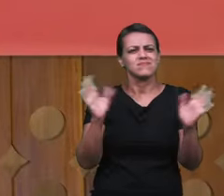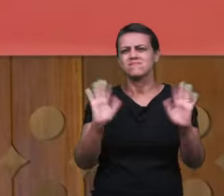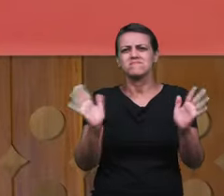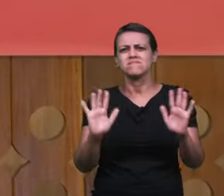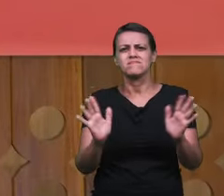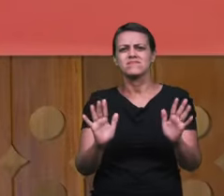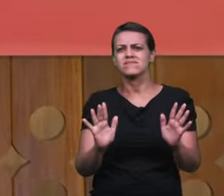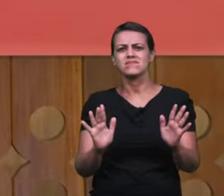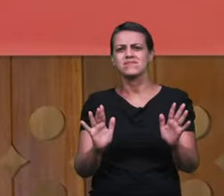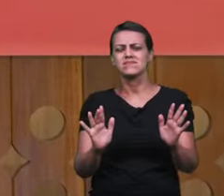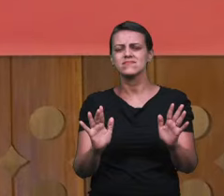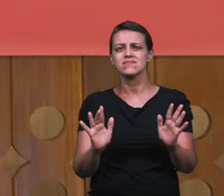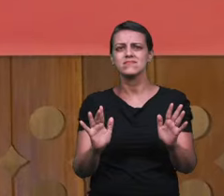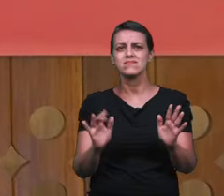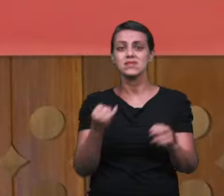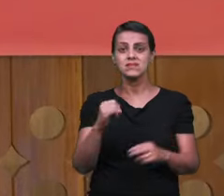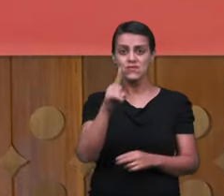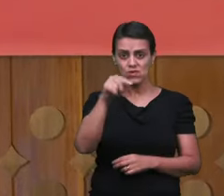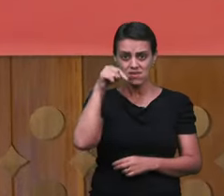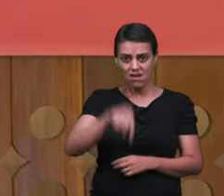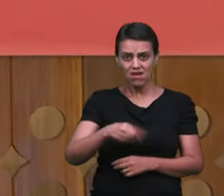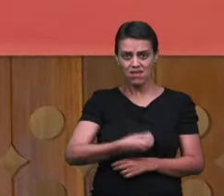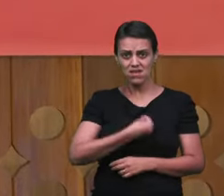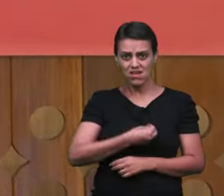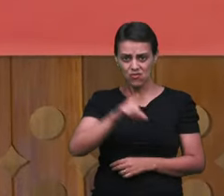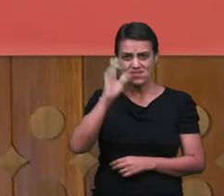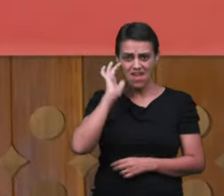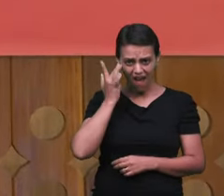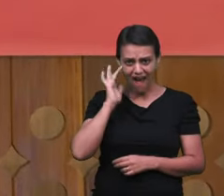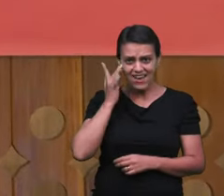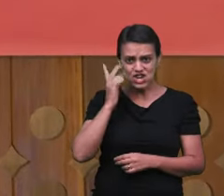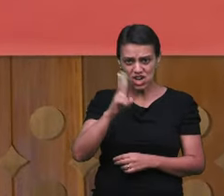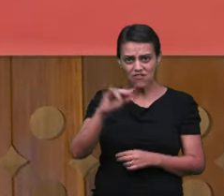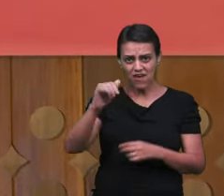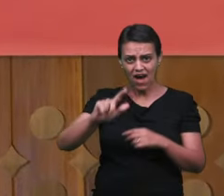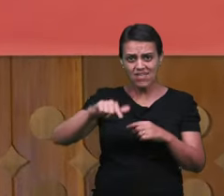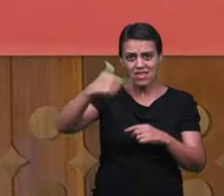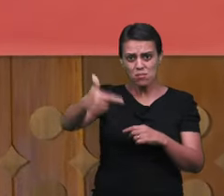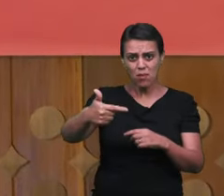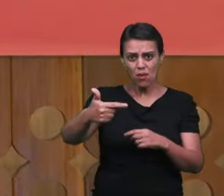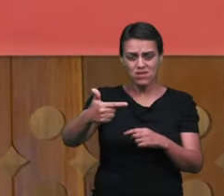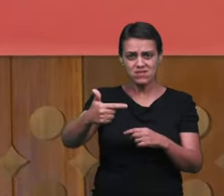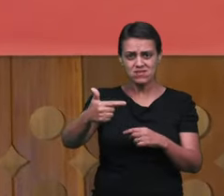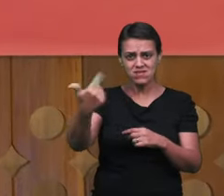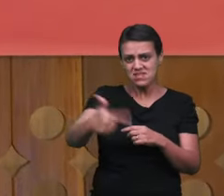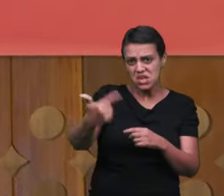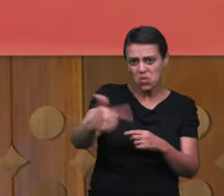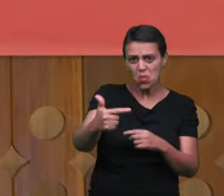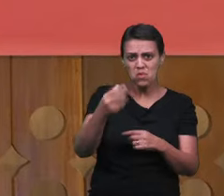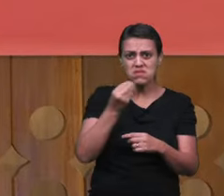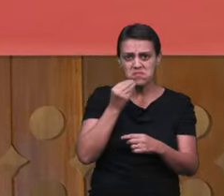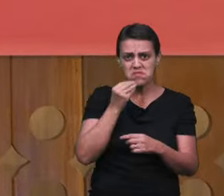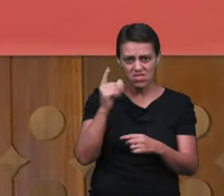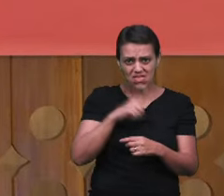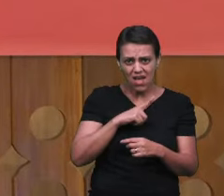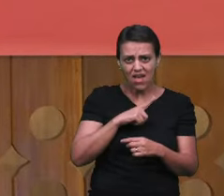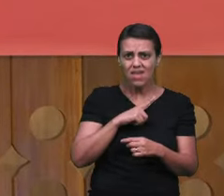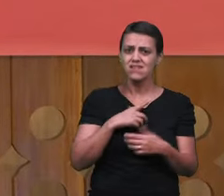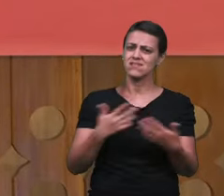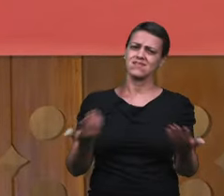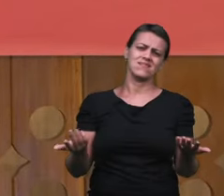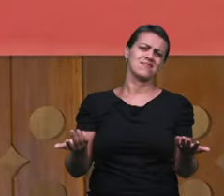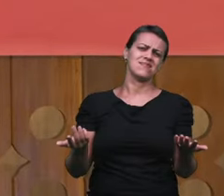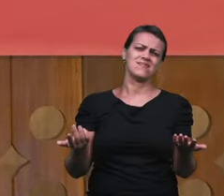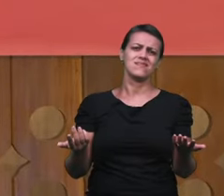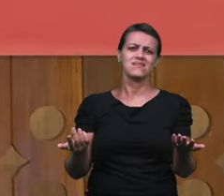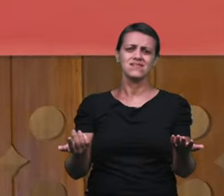que está aqui e que está me ouvindo, acha que vai ficar, vai embora, não perde seu tempo aqui não. Para quê? Se você já sabe